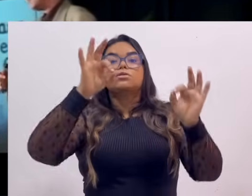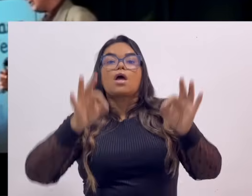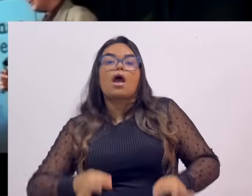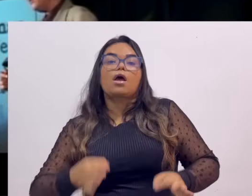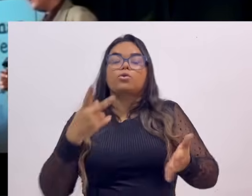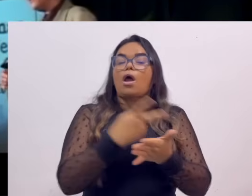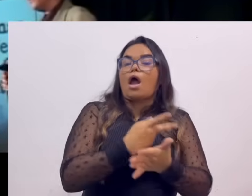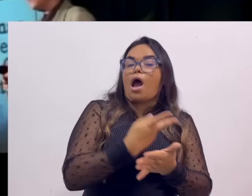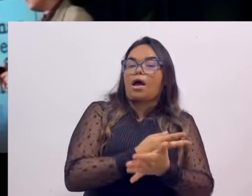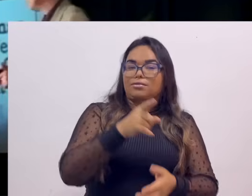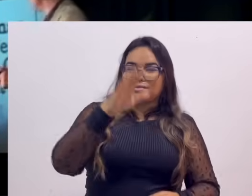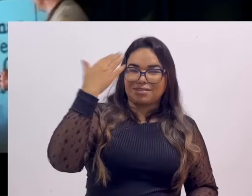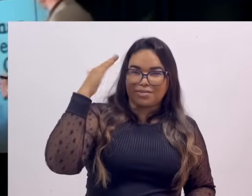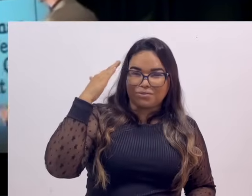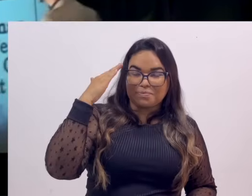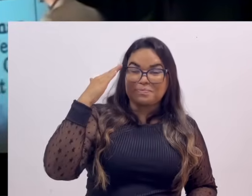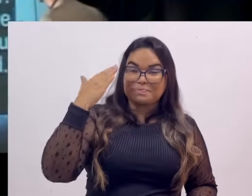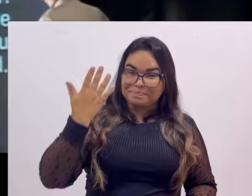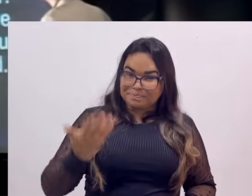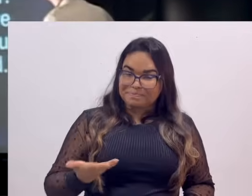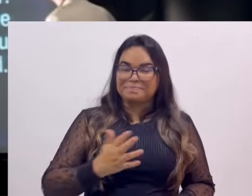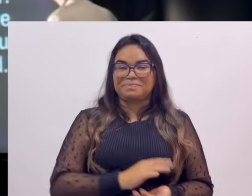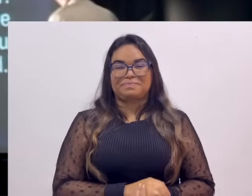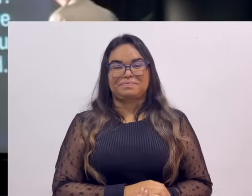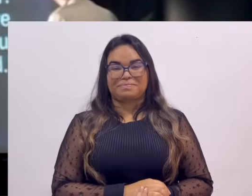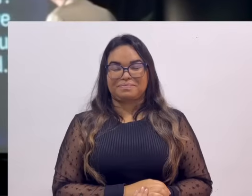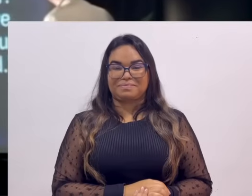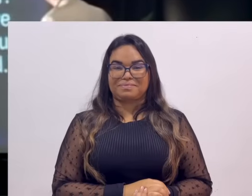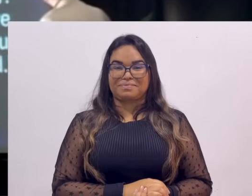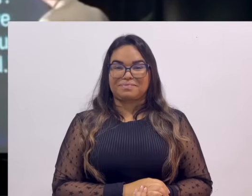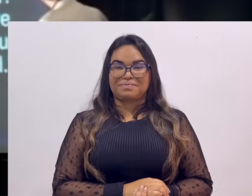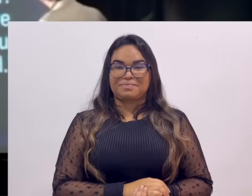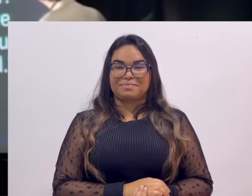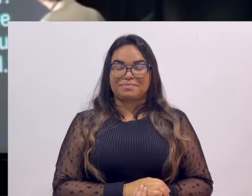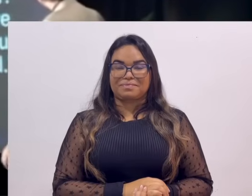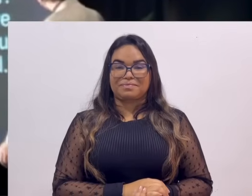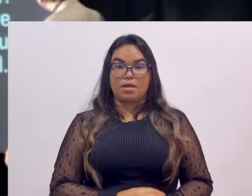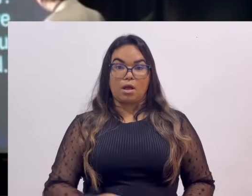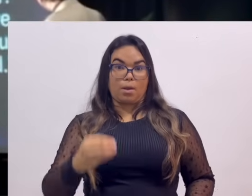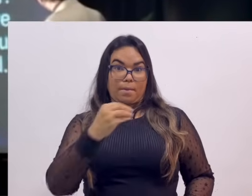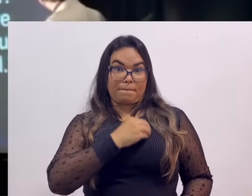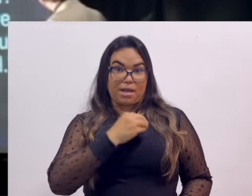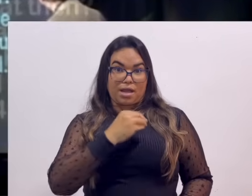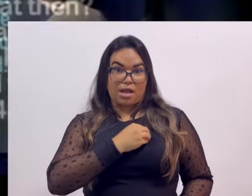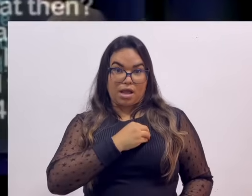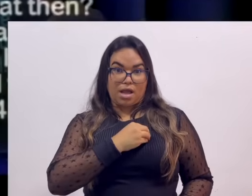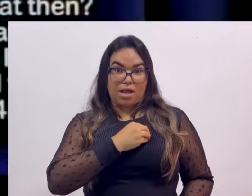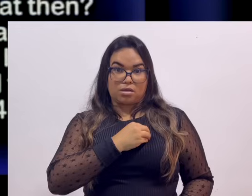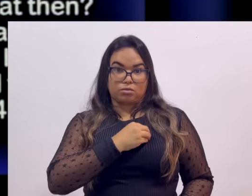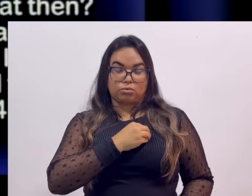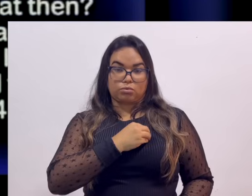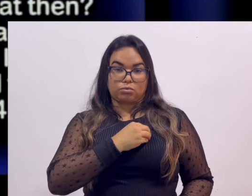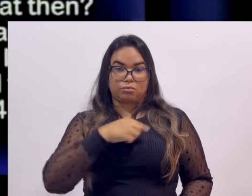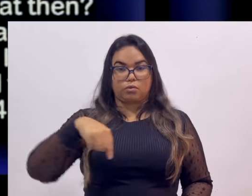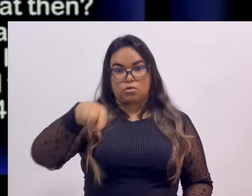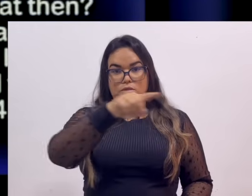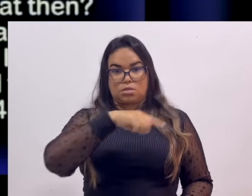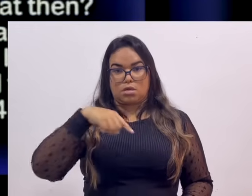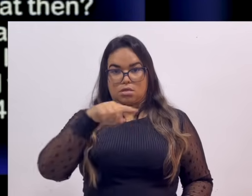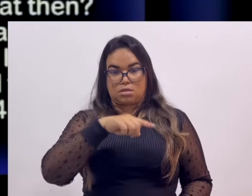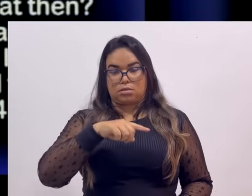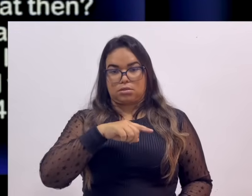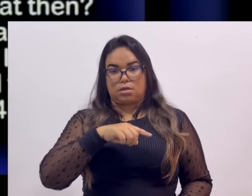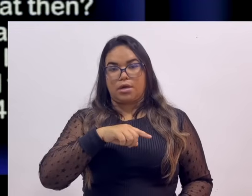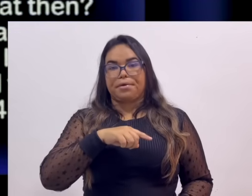errado. Faz sentido? Bem. Porque o pecado não terá domínio sobre vós, porque